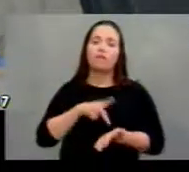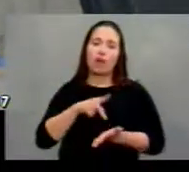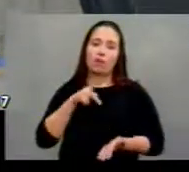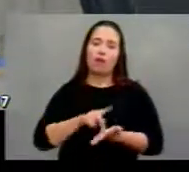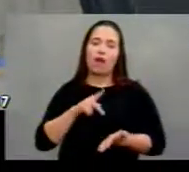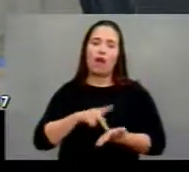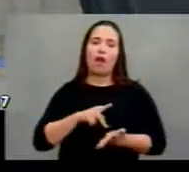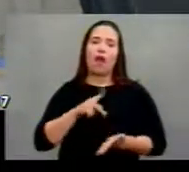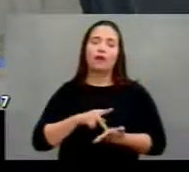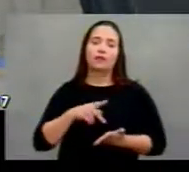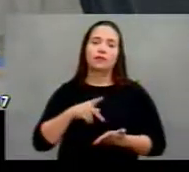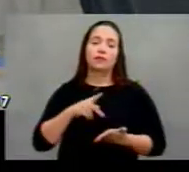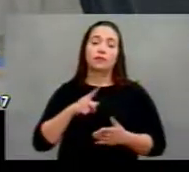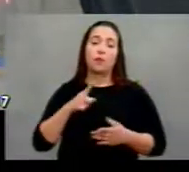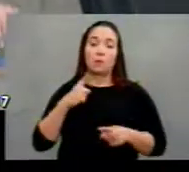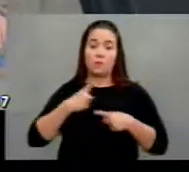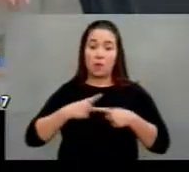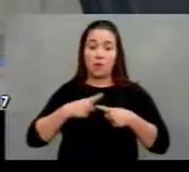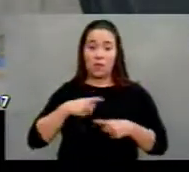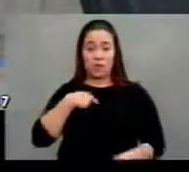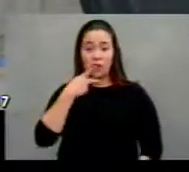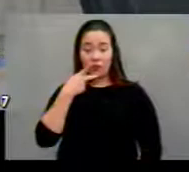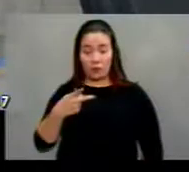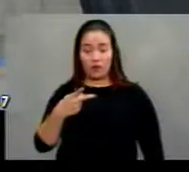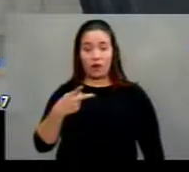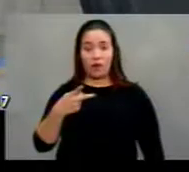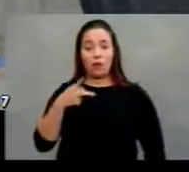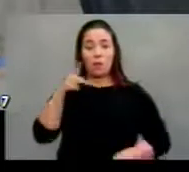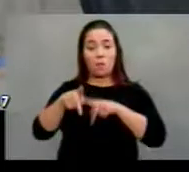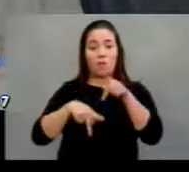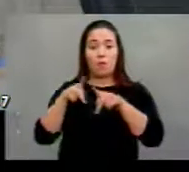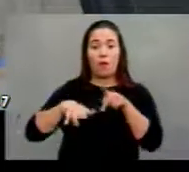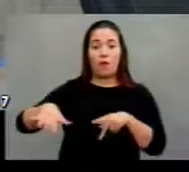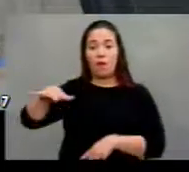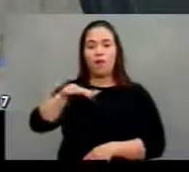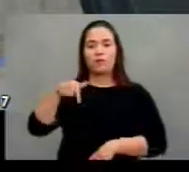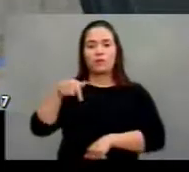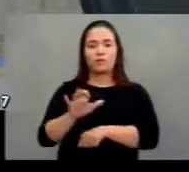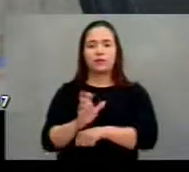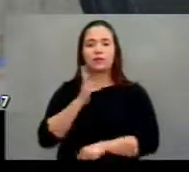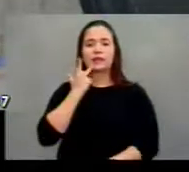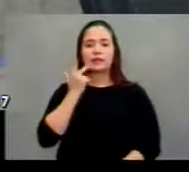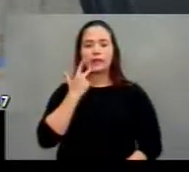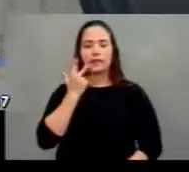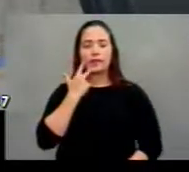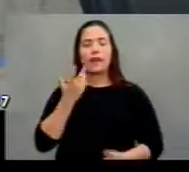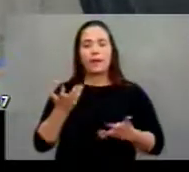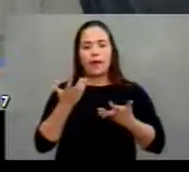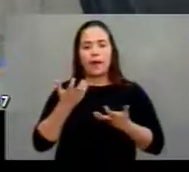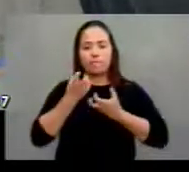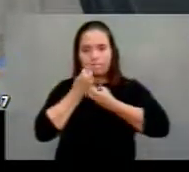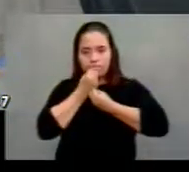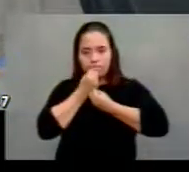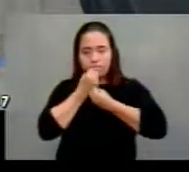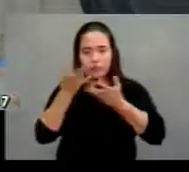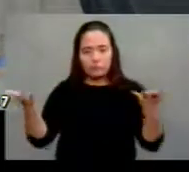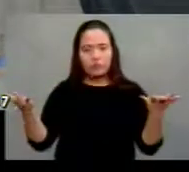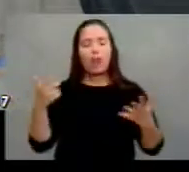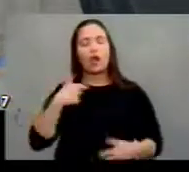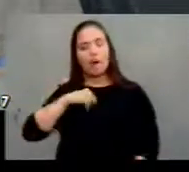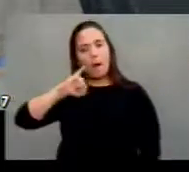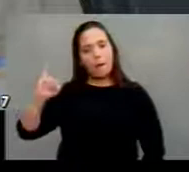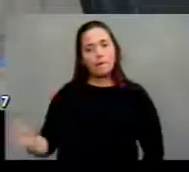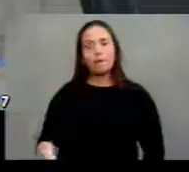punição, não. Porque o que eu estou falando, deputado Renato Roseno, é o que o povo do Estado do Ceará quer dizer. Então, eu me